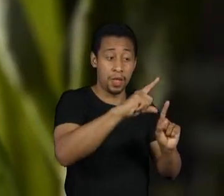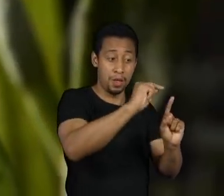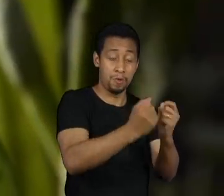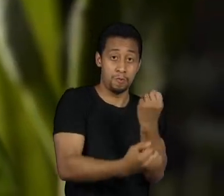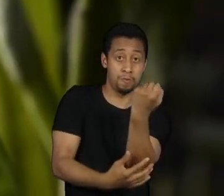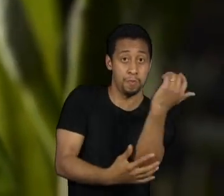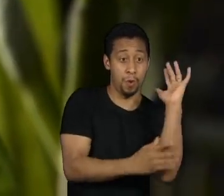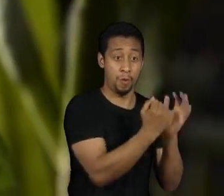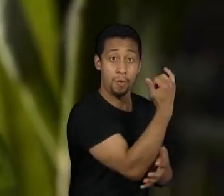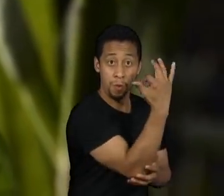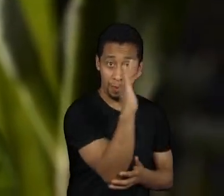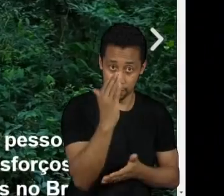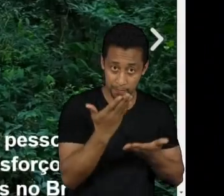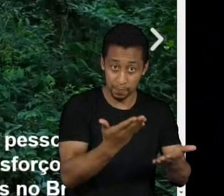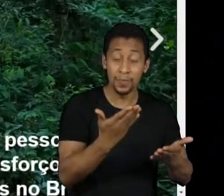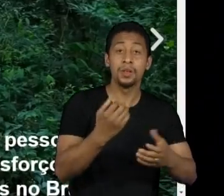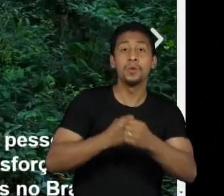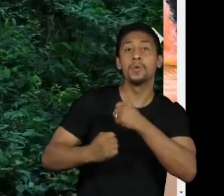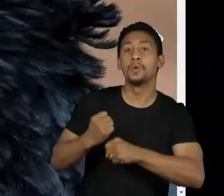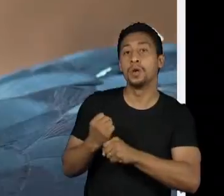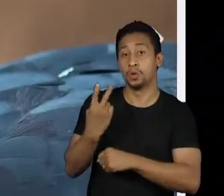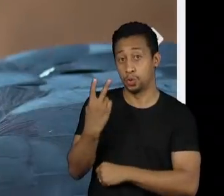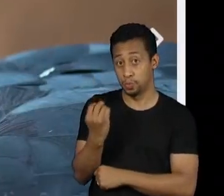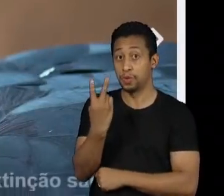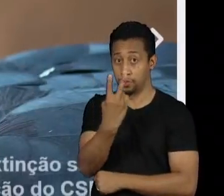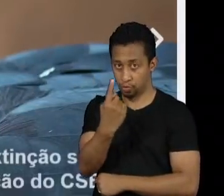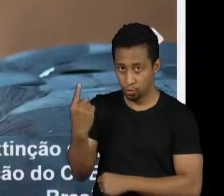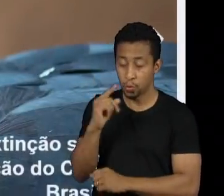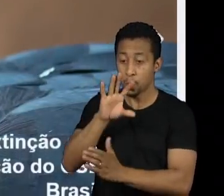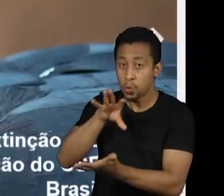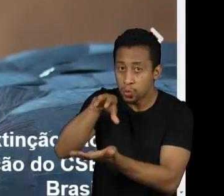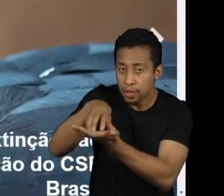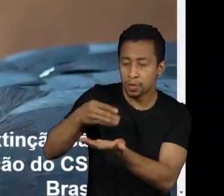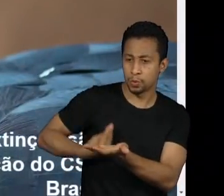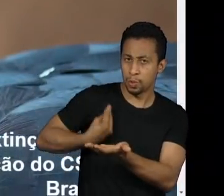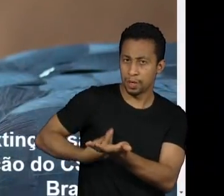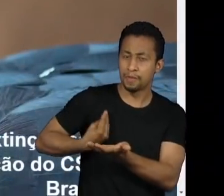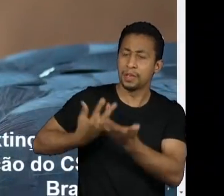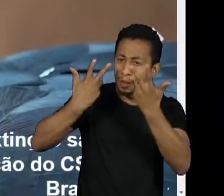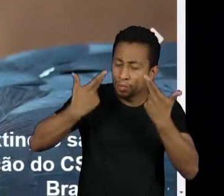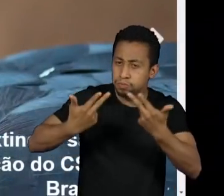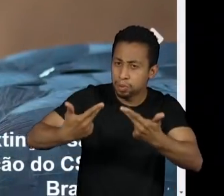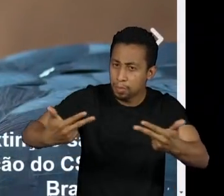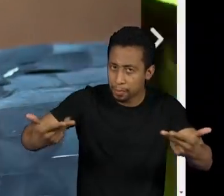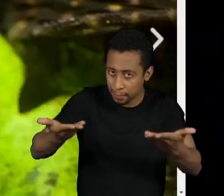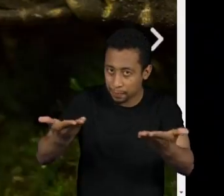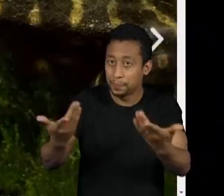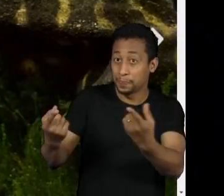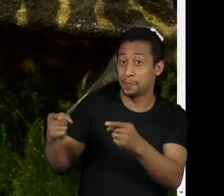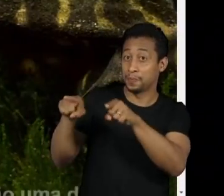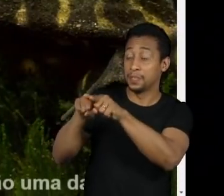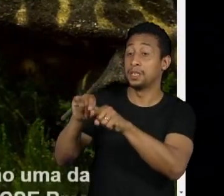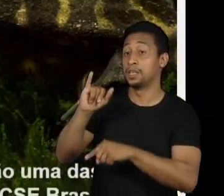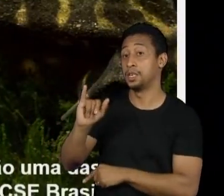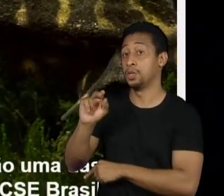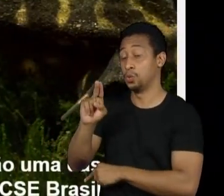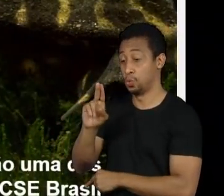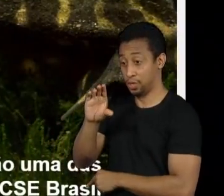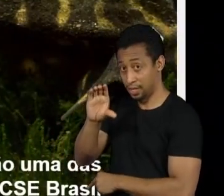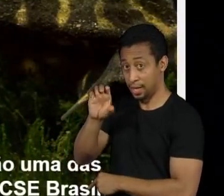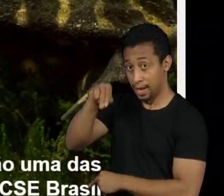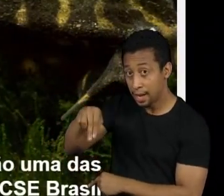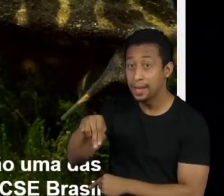Em 2021, o Centro de Sobrevivência de Espécies, ligado à IUCN, União Internacional